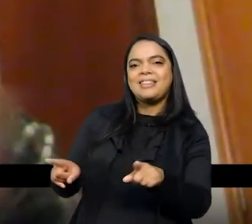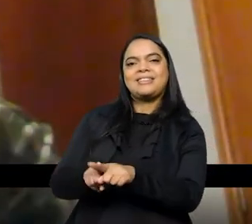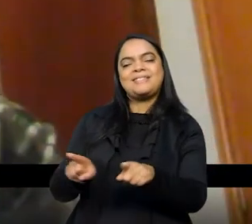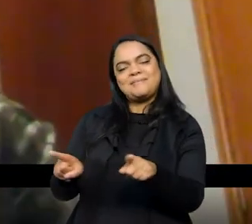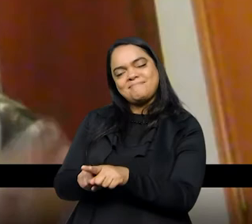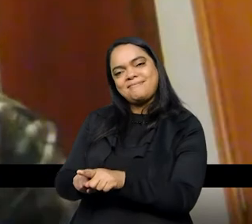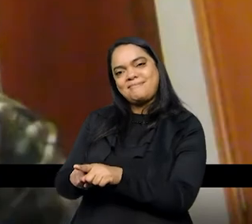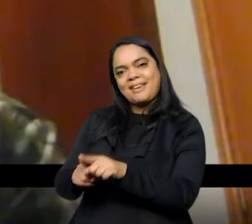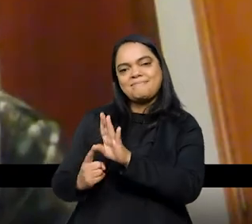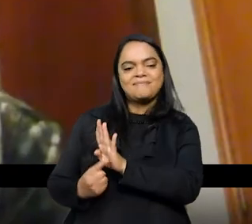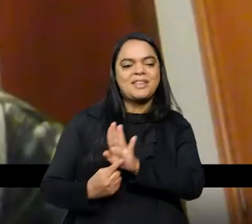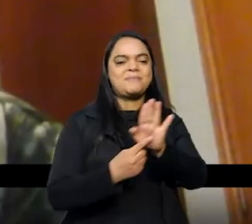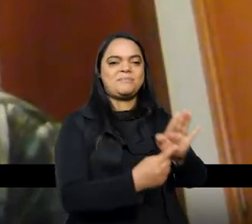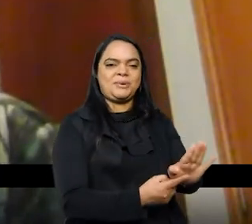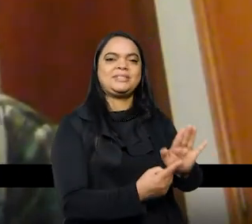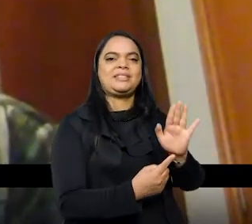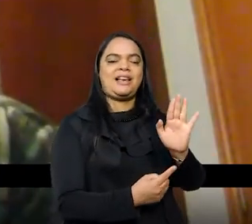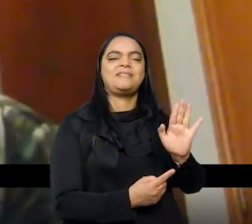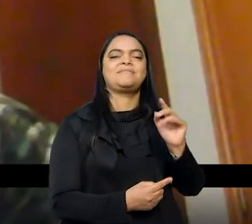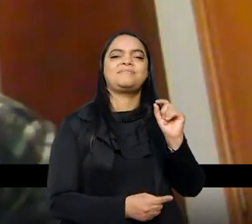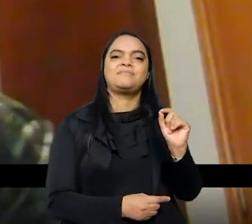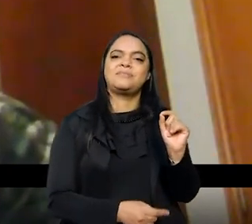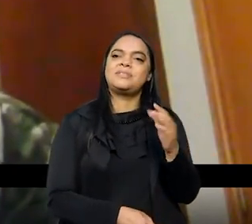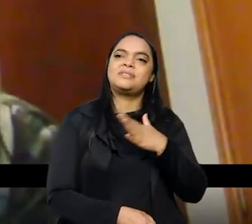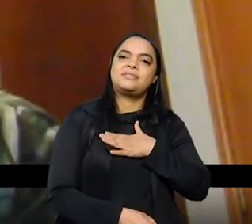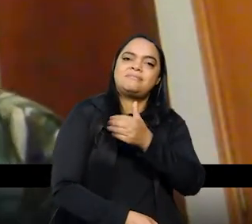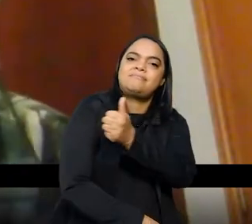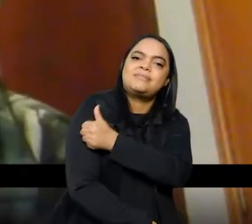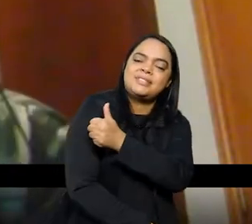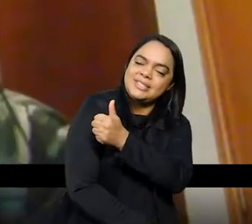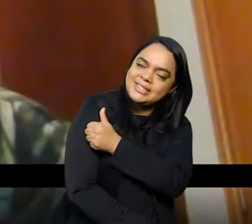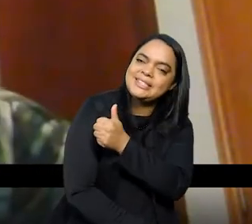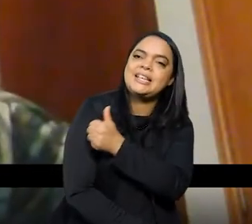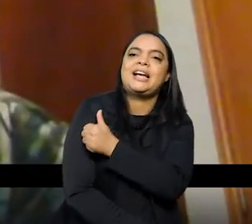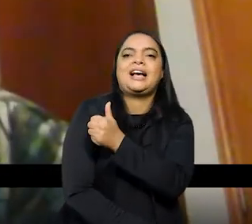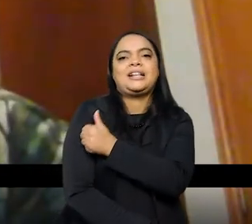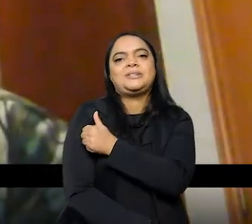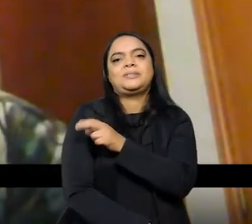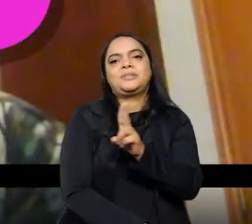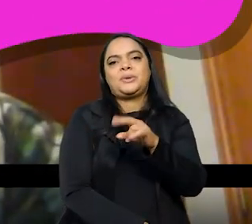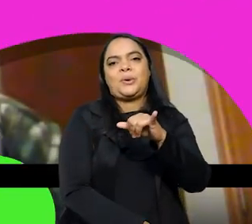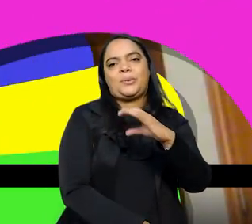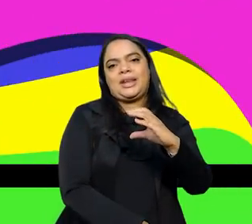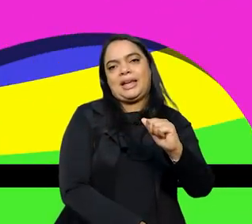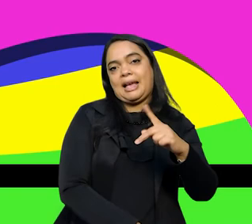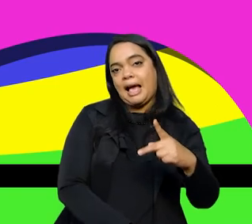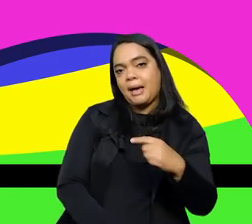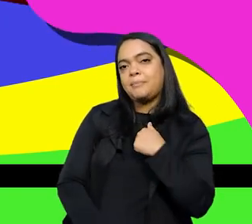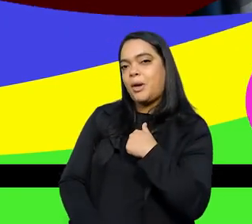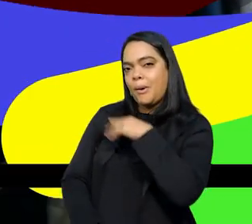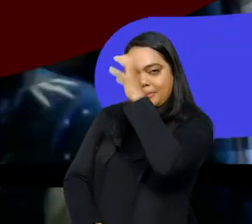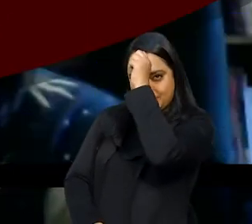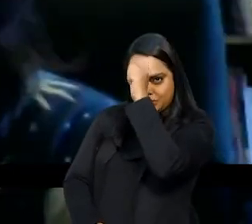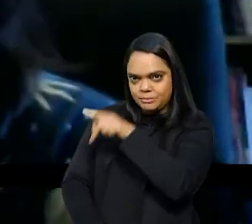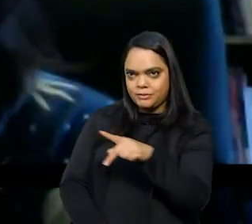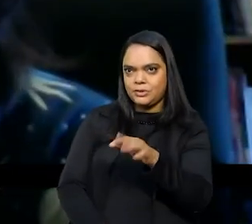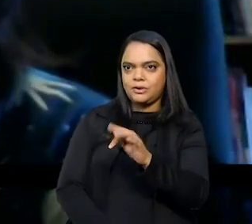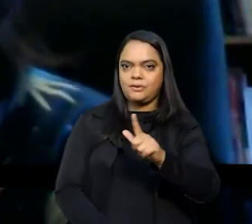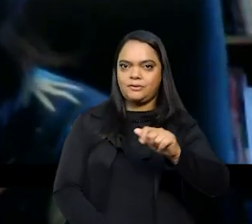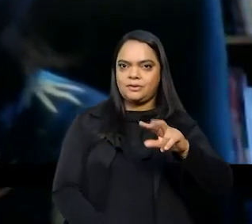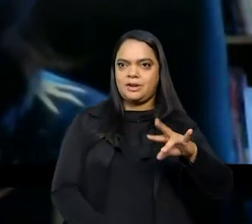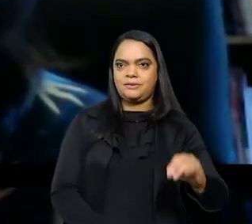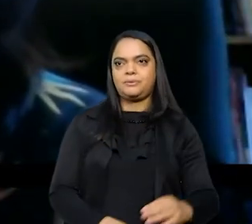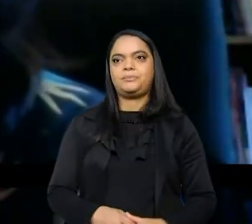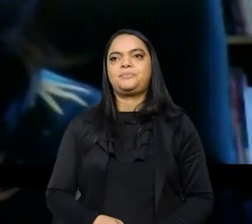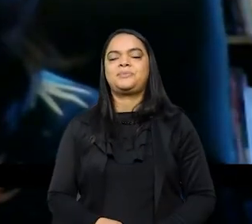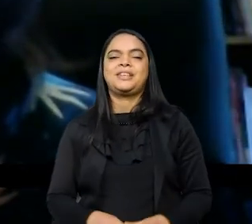desses aprendizados que eu tive na Unicap, que eu tive com o professor Flávio. Gente, foi ótimo. Eu, assim,